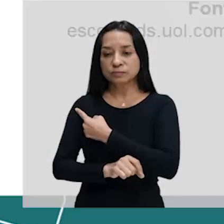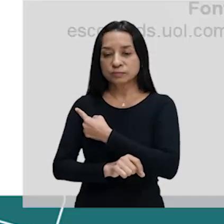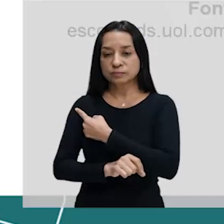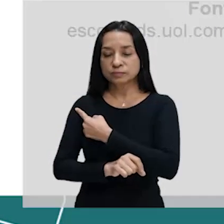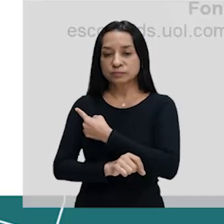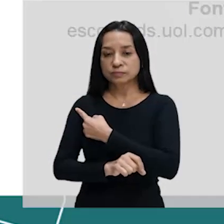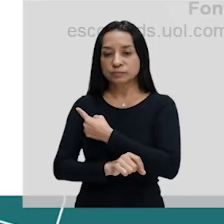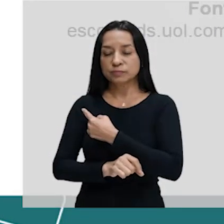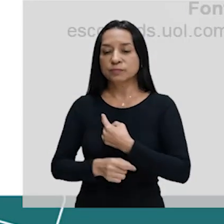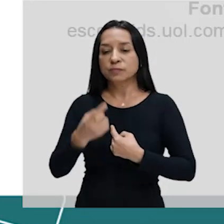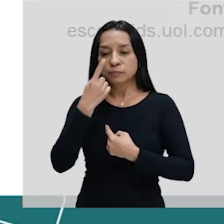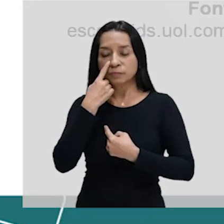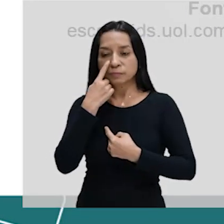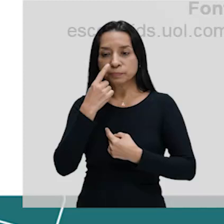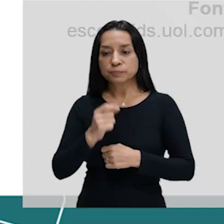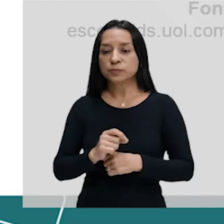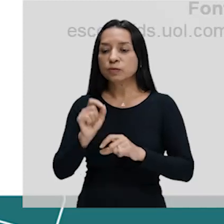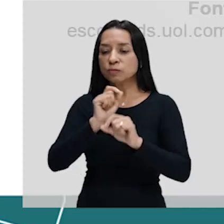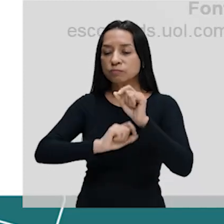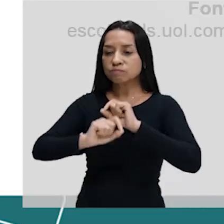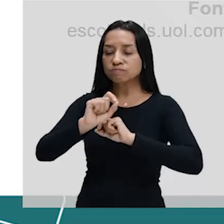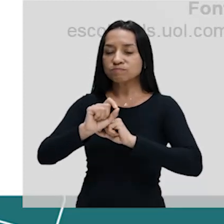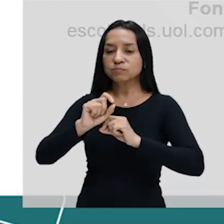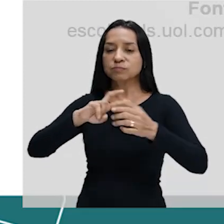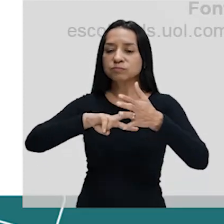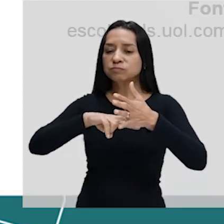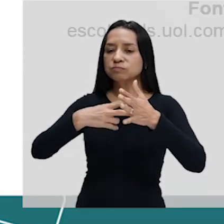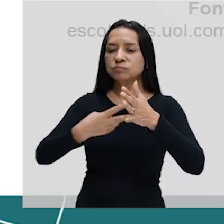gente geralmente vê, tá? O que é